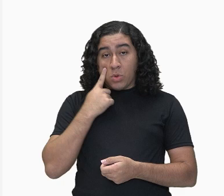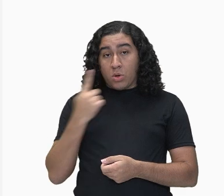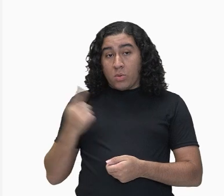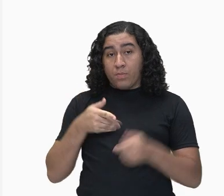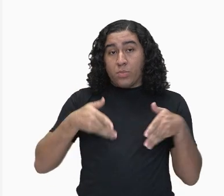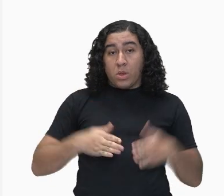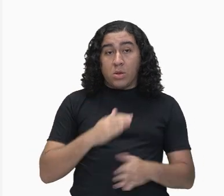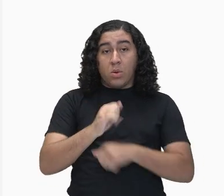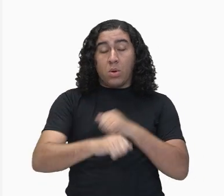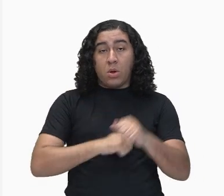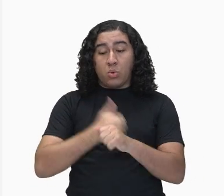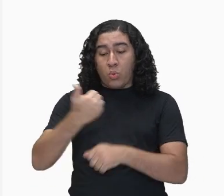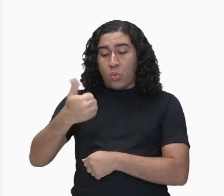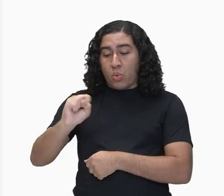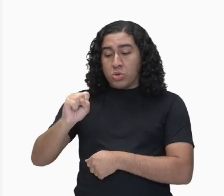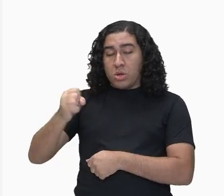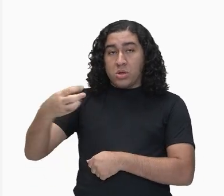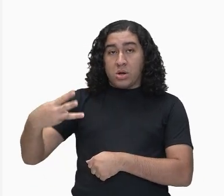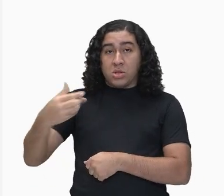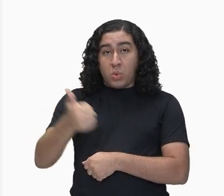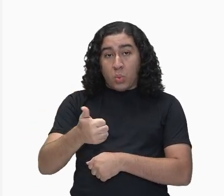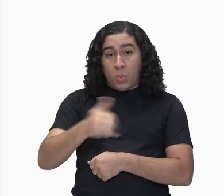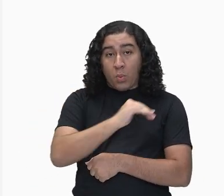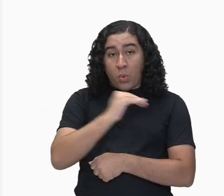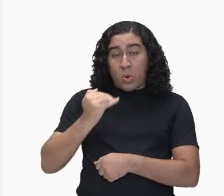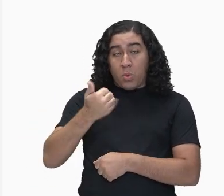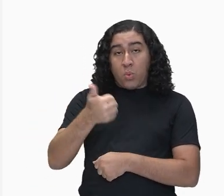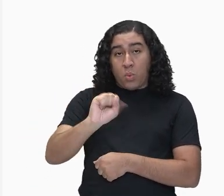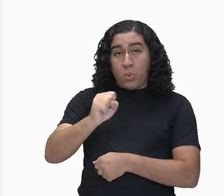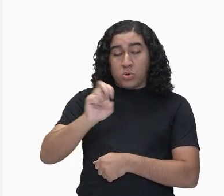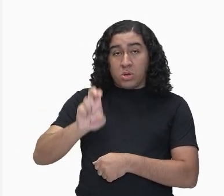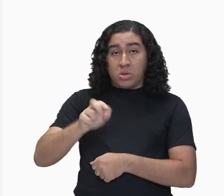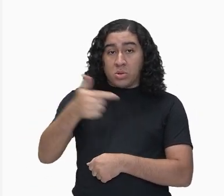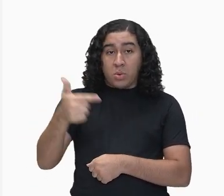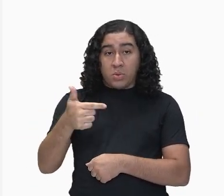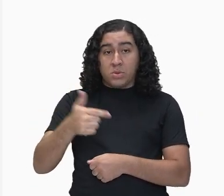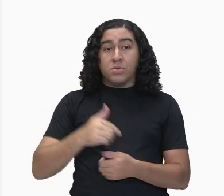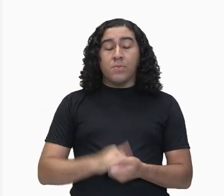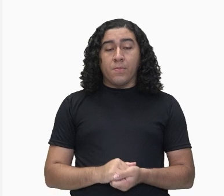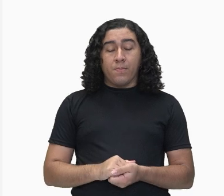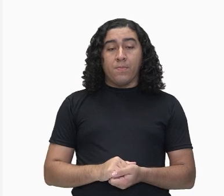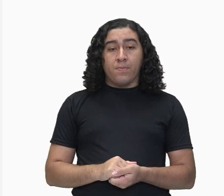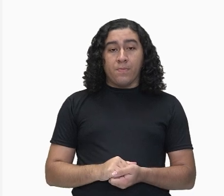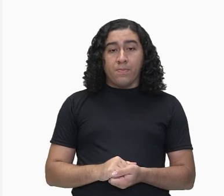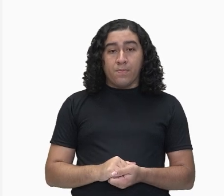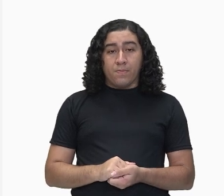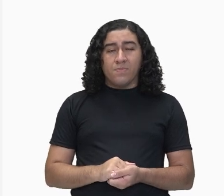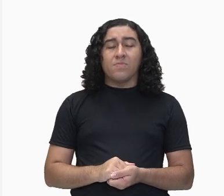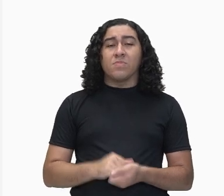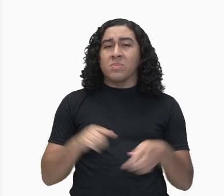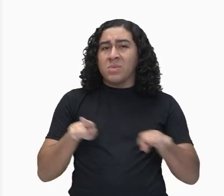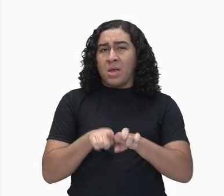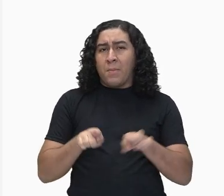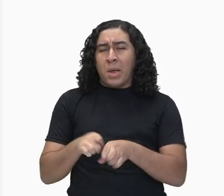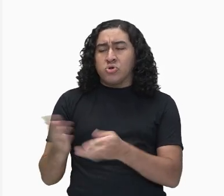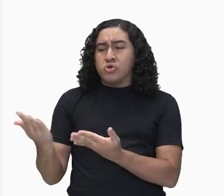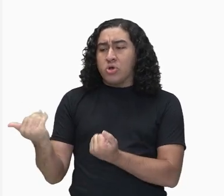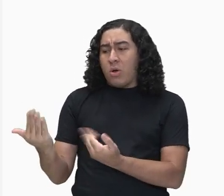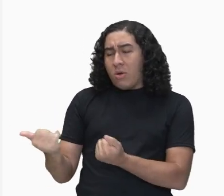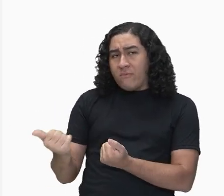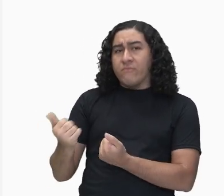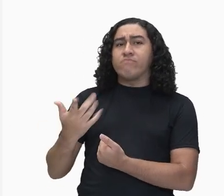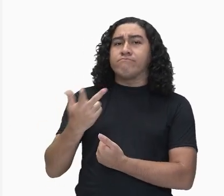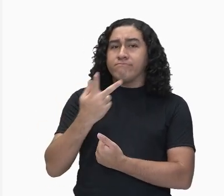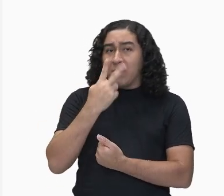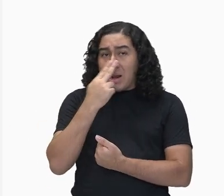nasceu em 1831, em 1852 faleceu, né? faleceu muito jovem ainda.